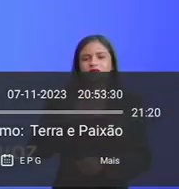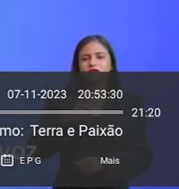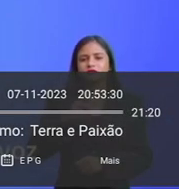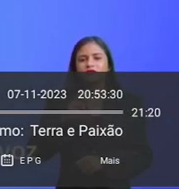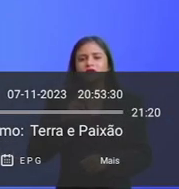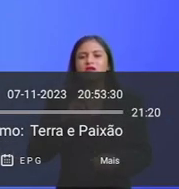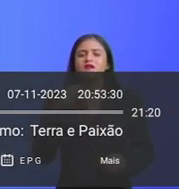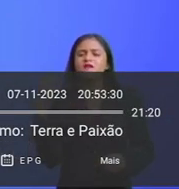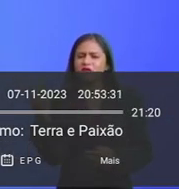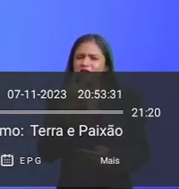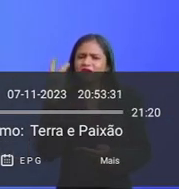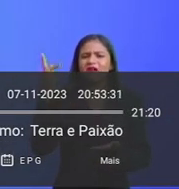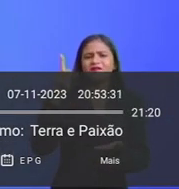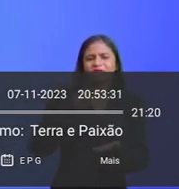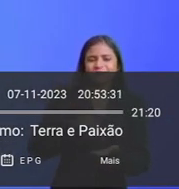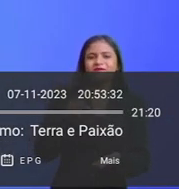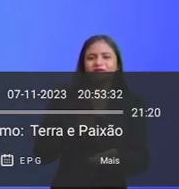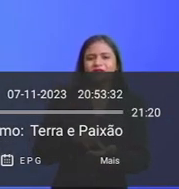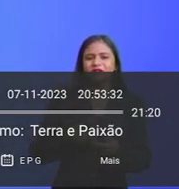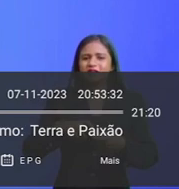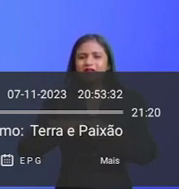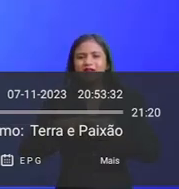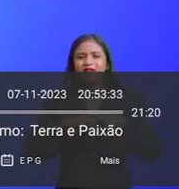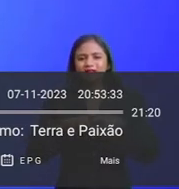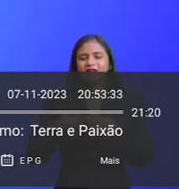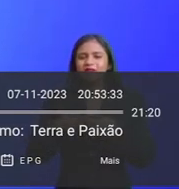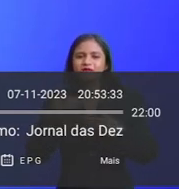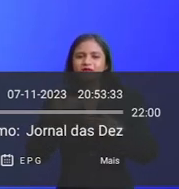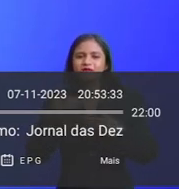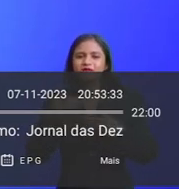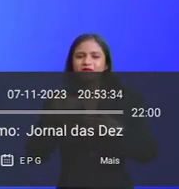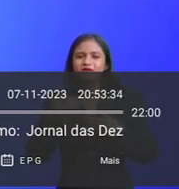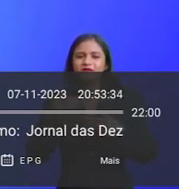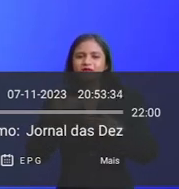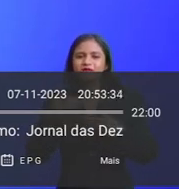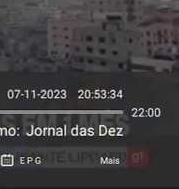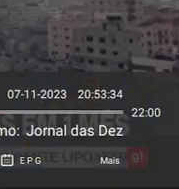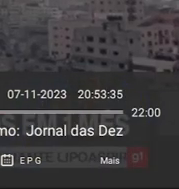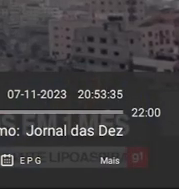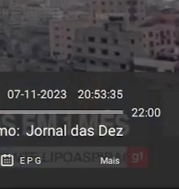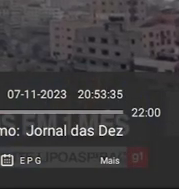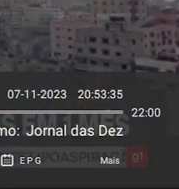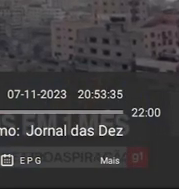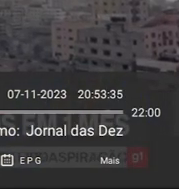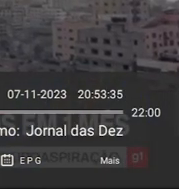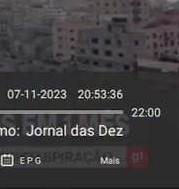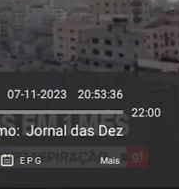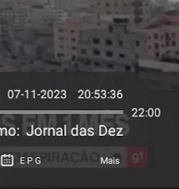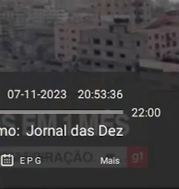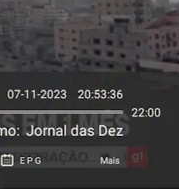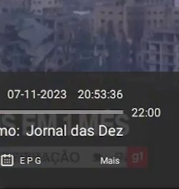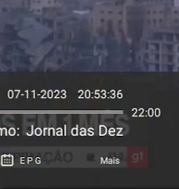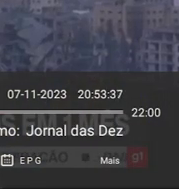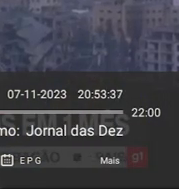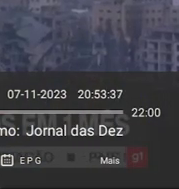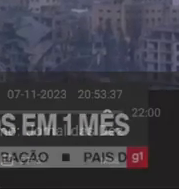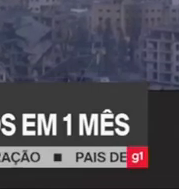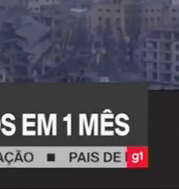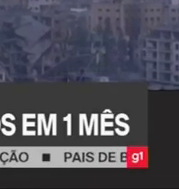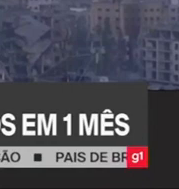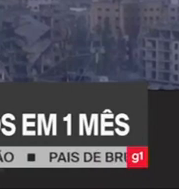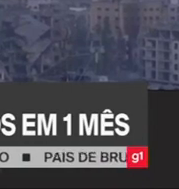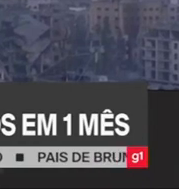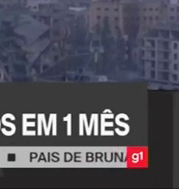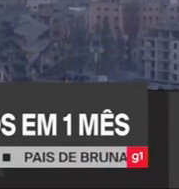Seu sorvete volta e são valorizadas de verdade. Felício! As tentativas dele de ampliar seu poder